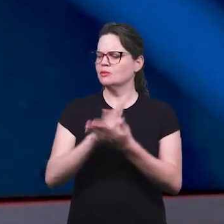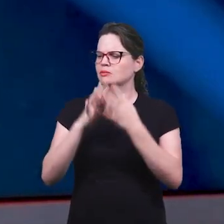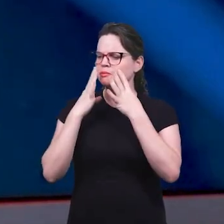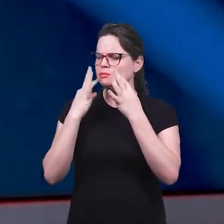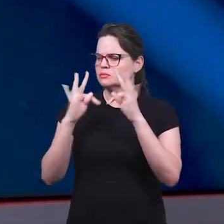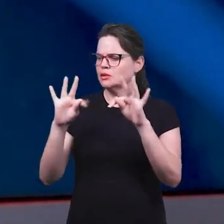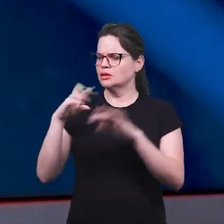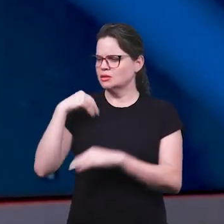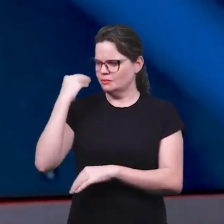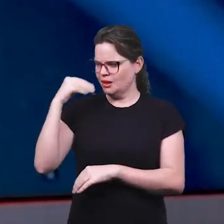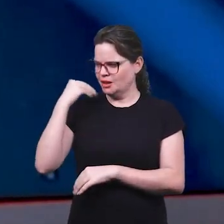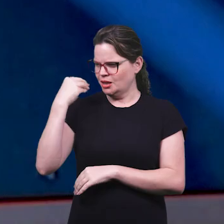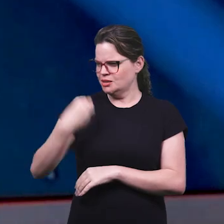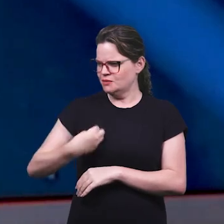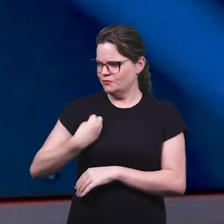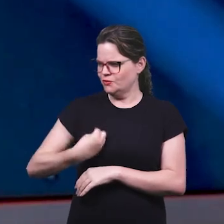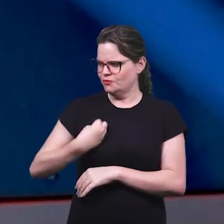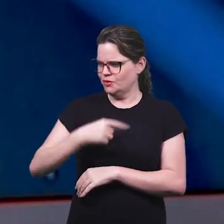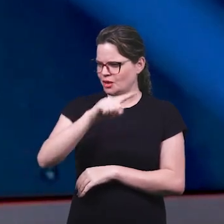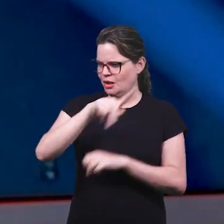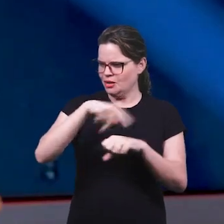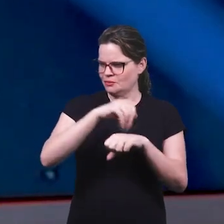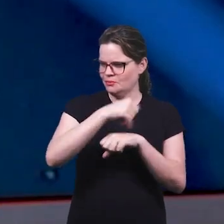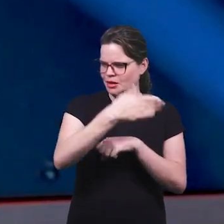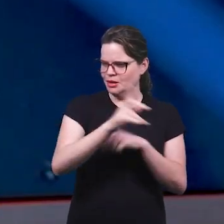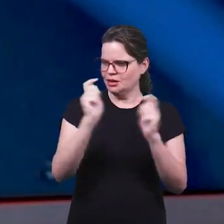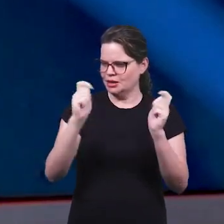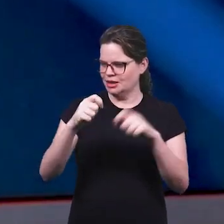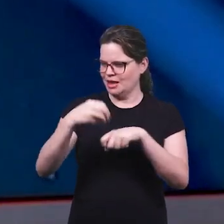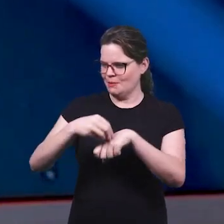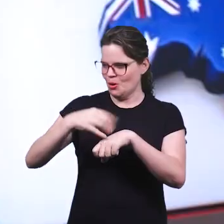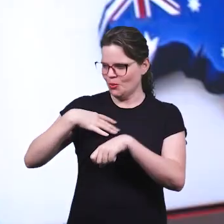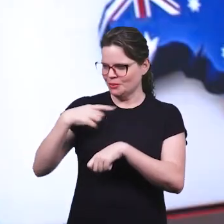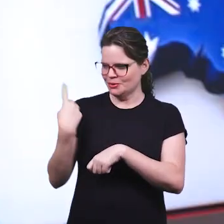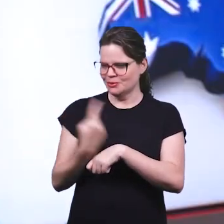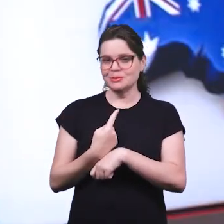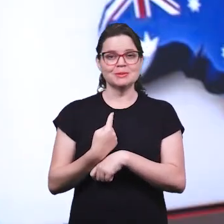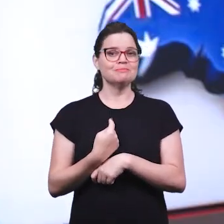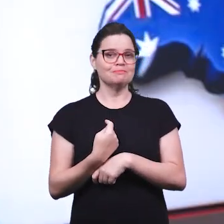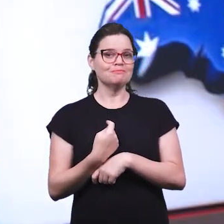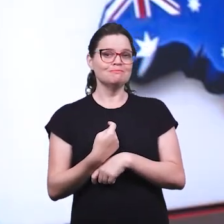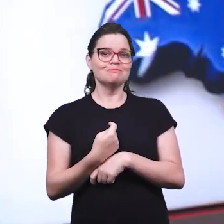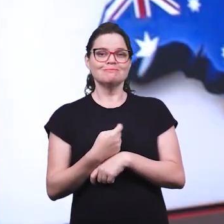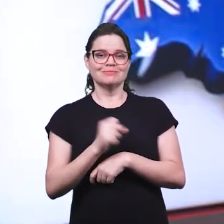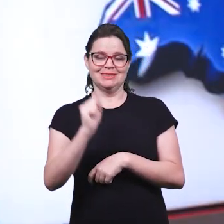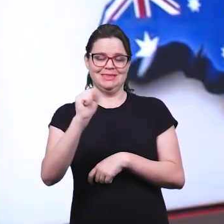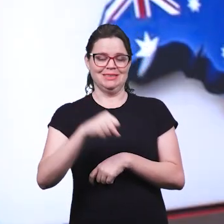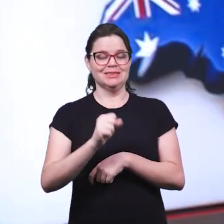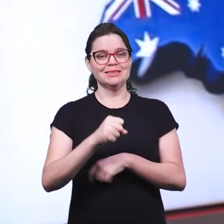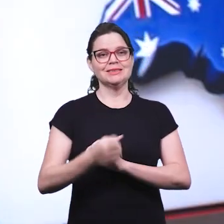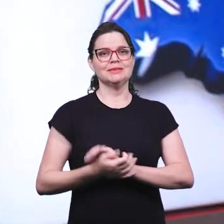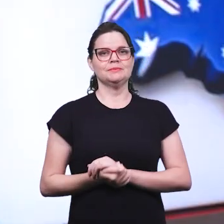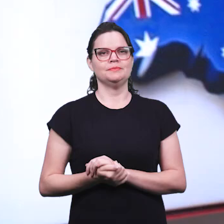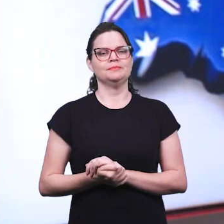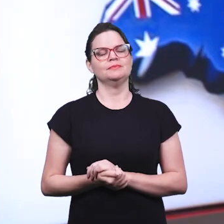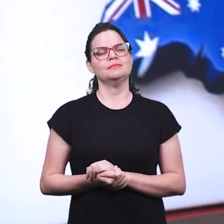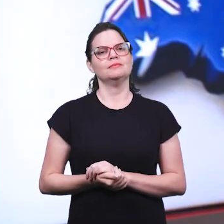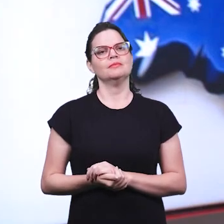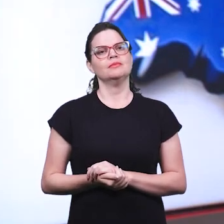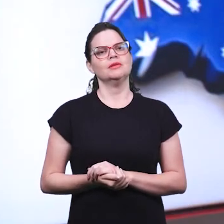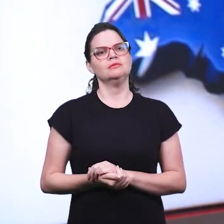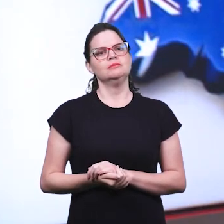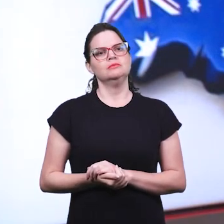tem experiências vividas nessa assistência que possa compartilhar conosco? Bem, poderíamos